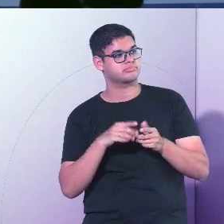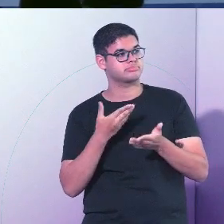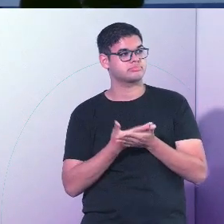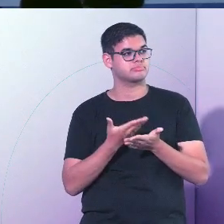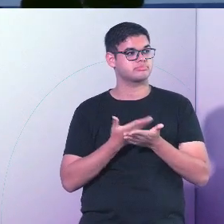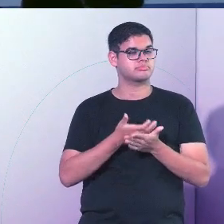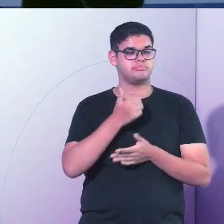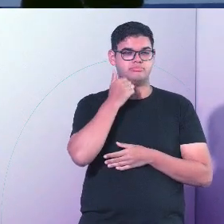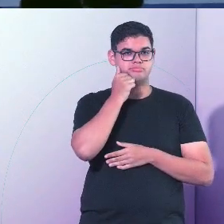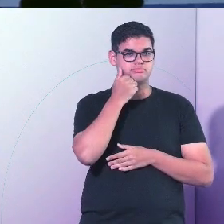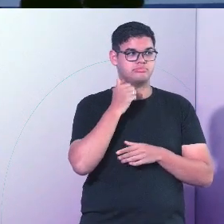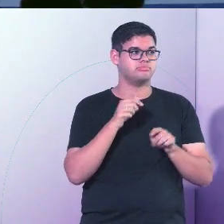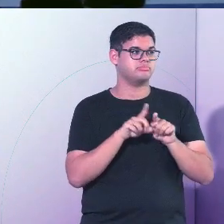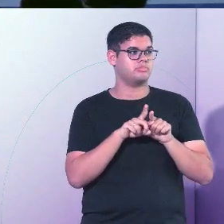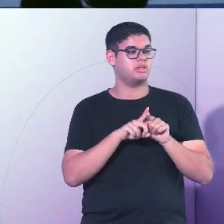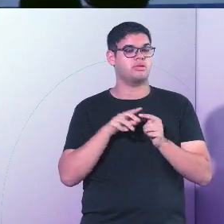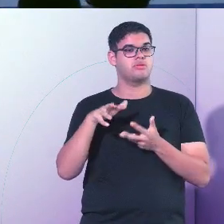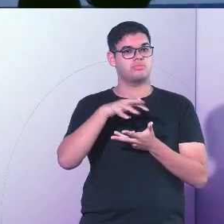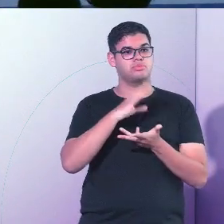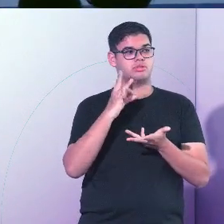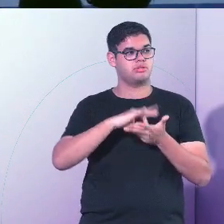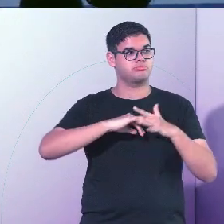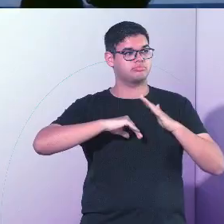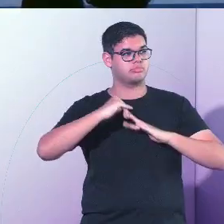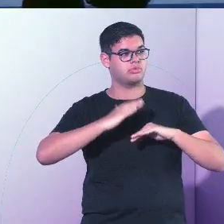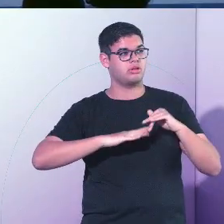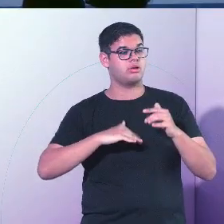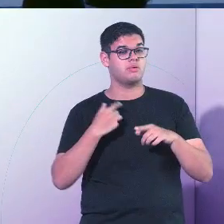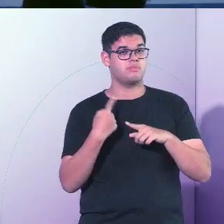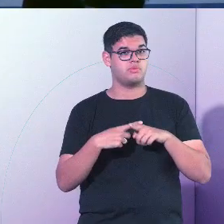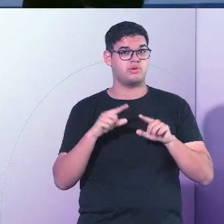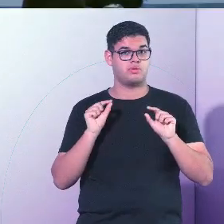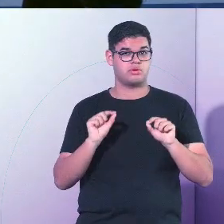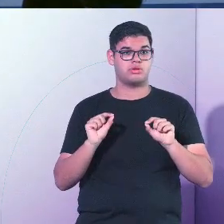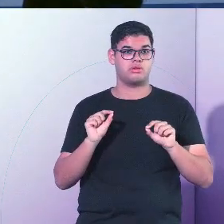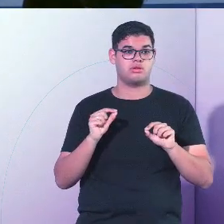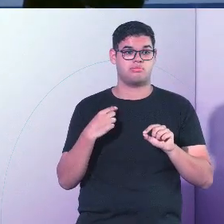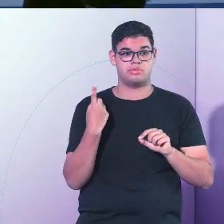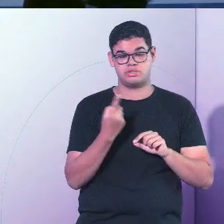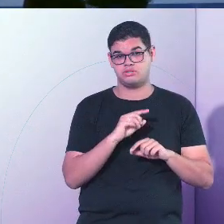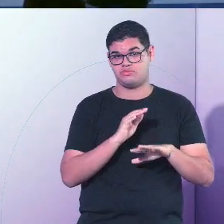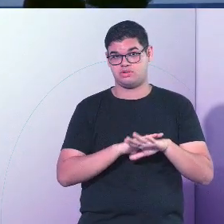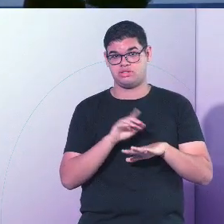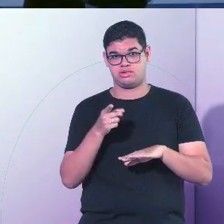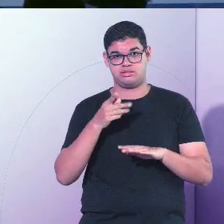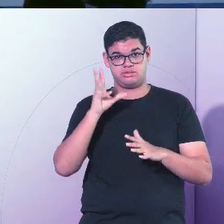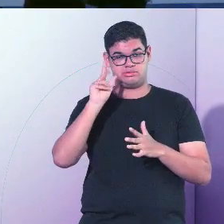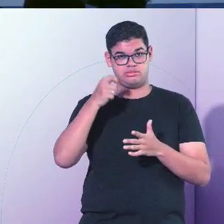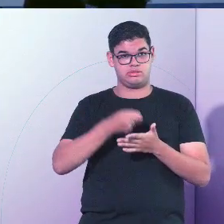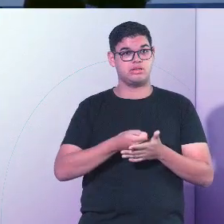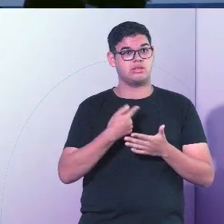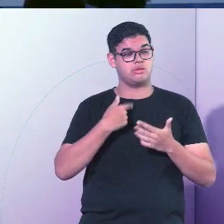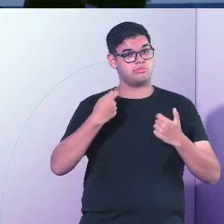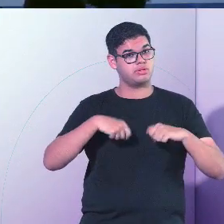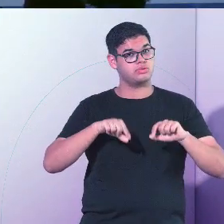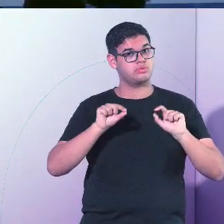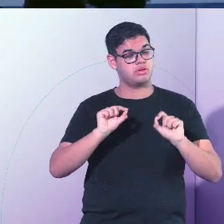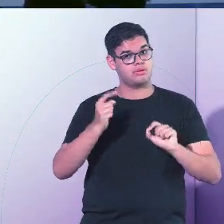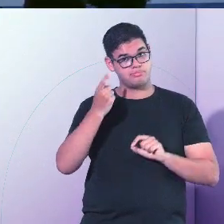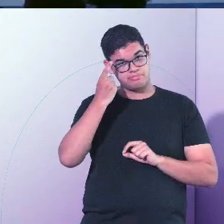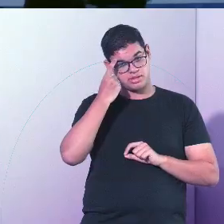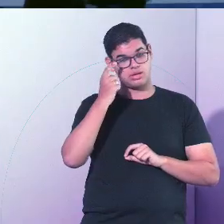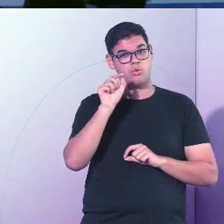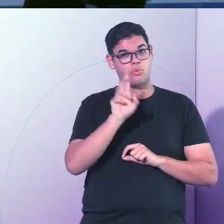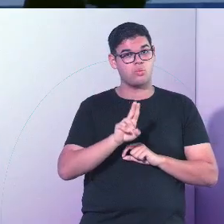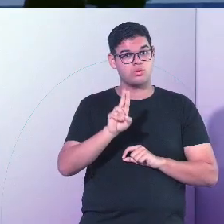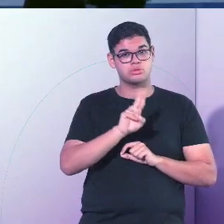estudos de mundo real, porque para eu fazer essa decisão, eu preciso pensar que os dados que eu